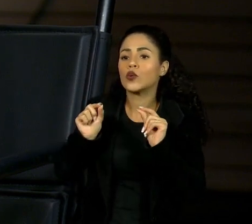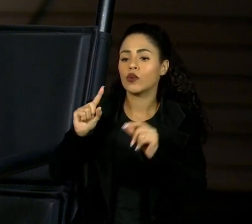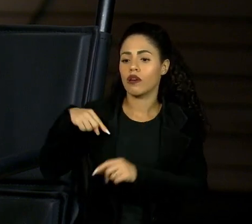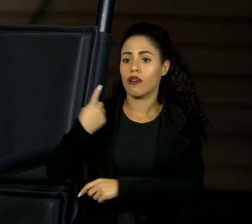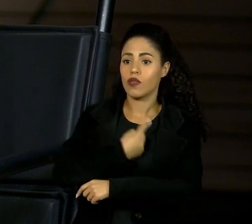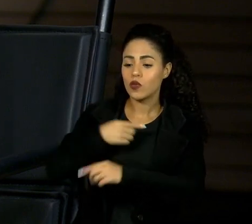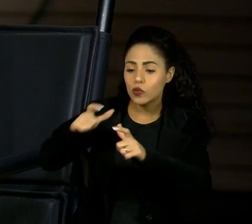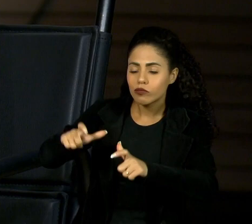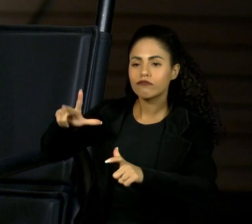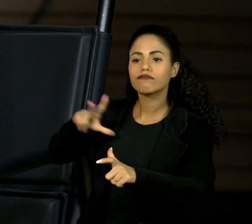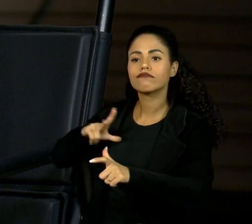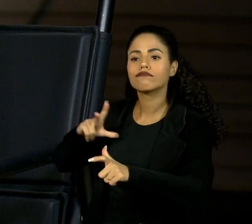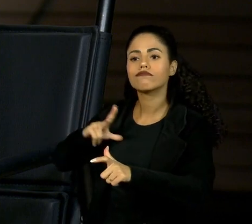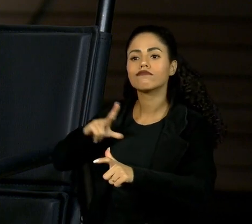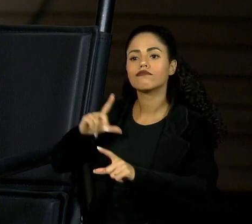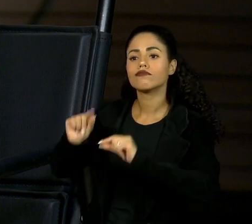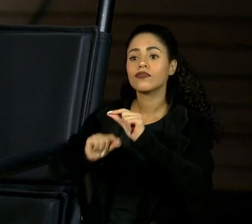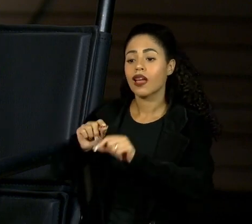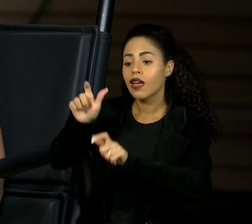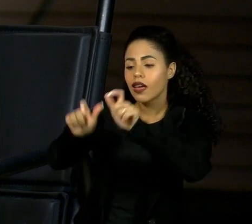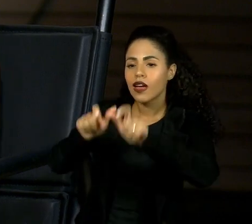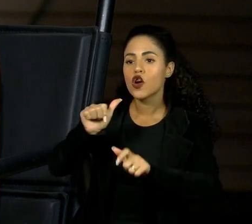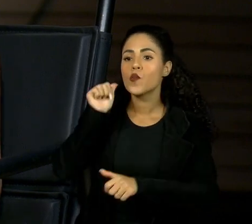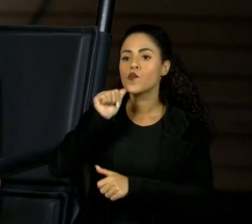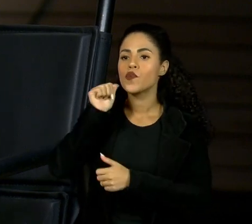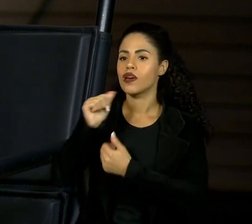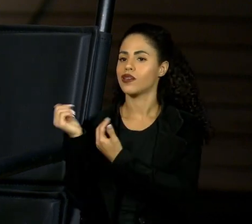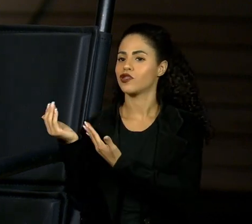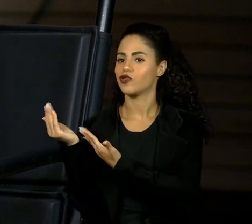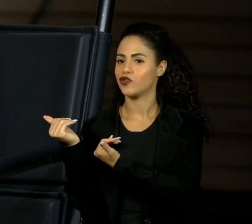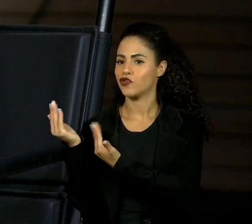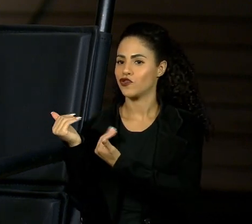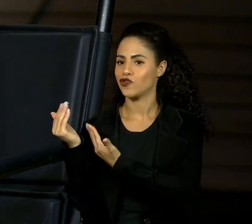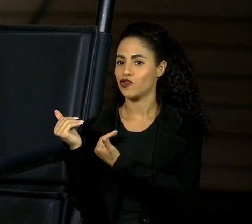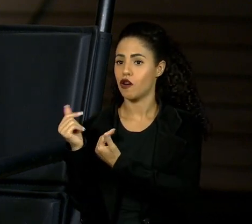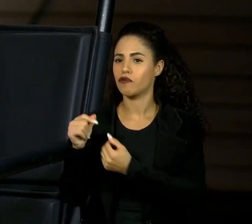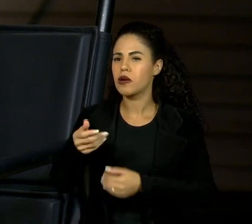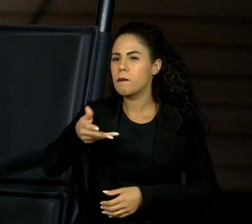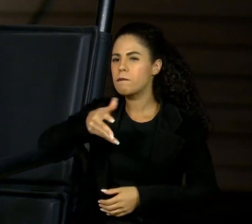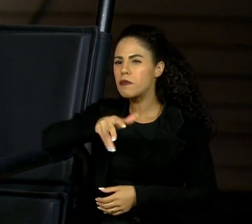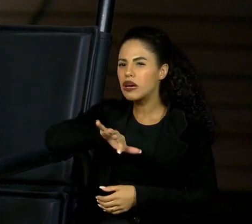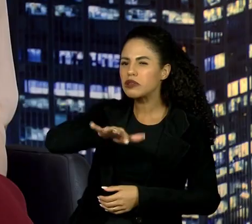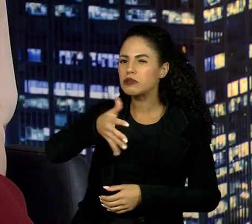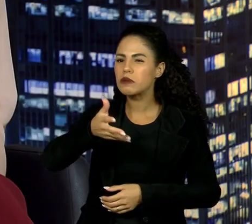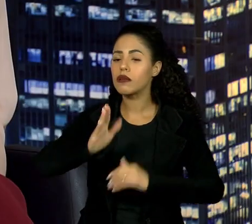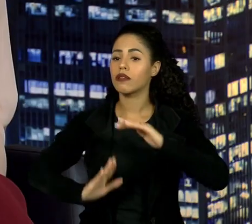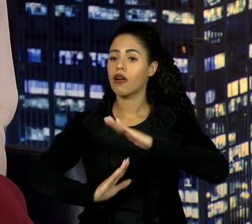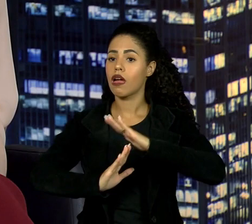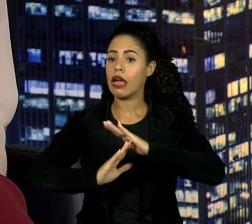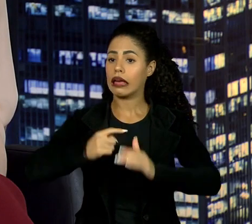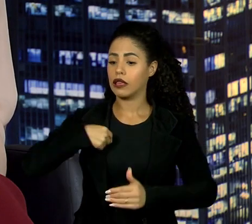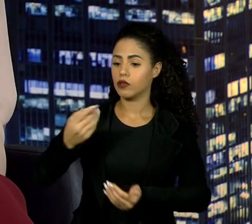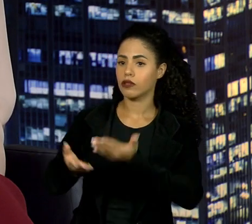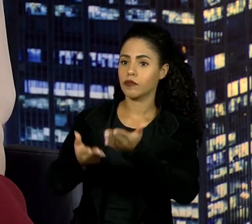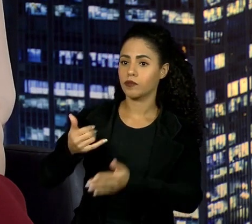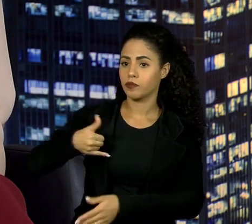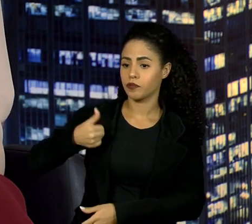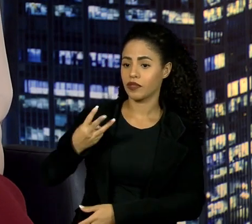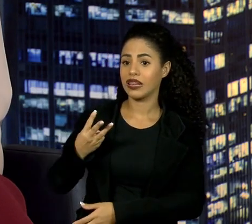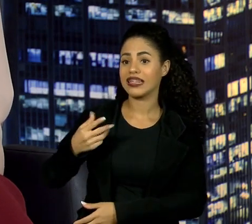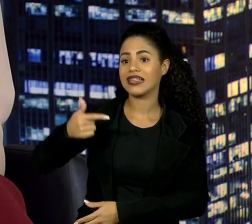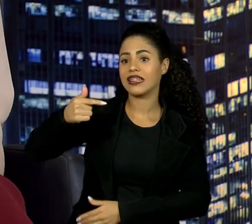clínicas particulares, tenhamos as mulheres mais jovens. Geralmente, a média de idade das pacientes que eu trato é de